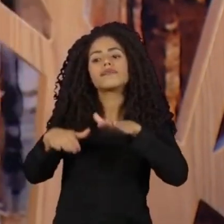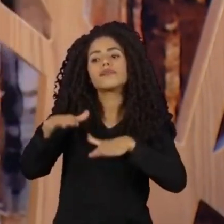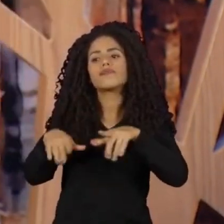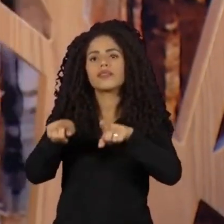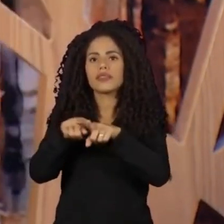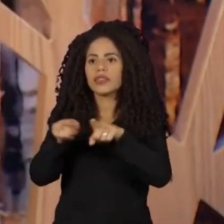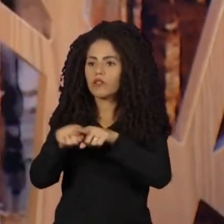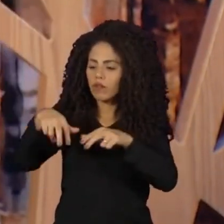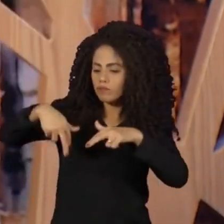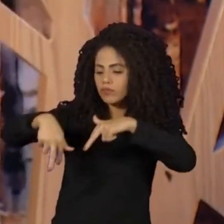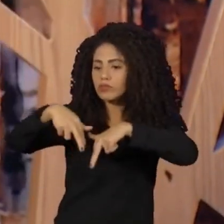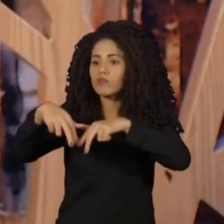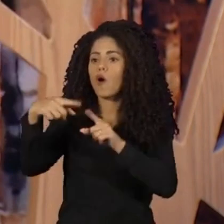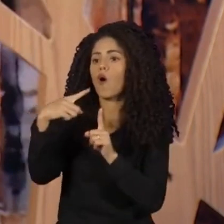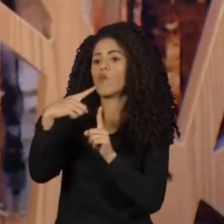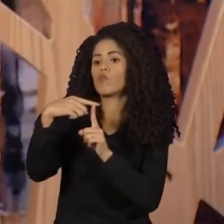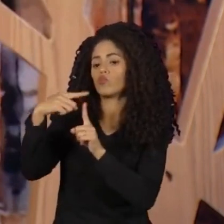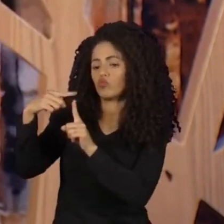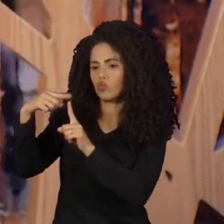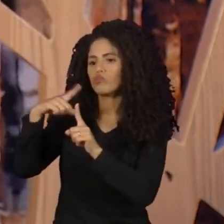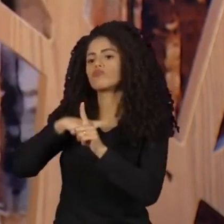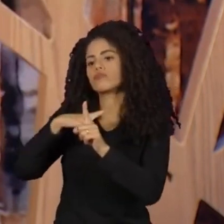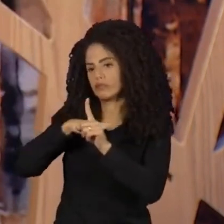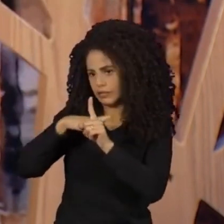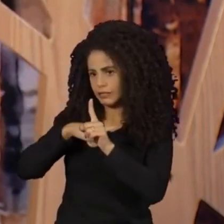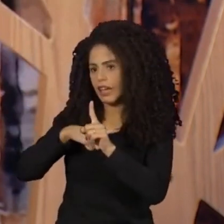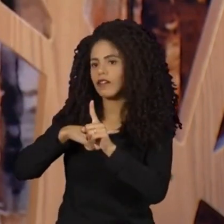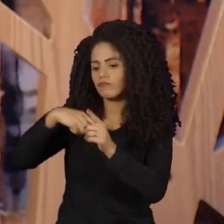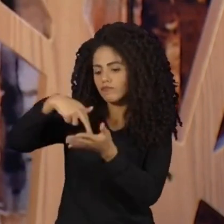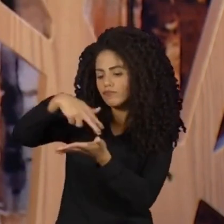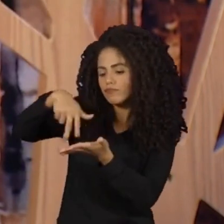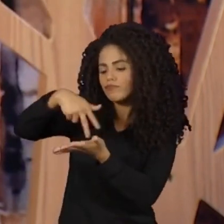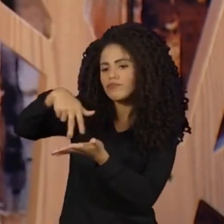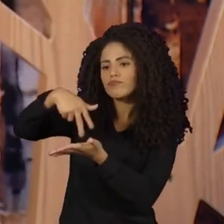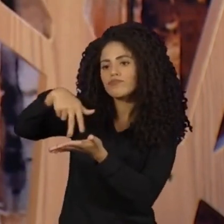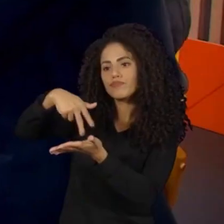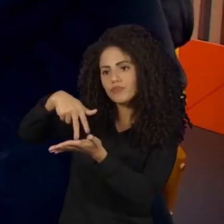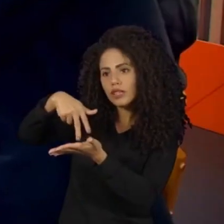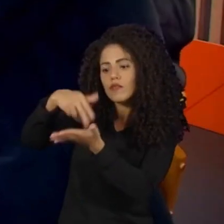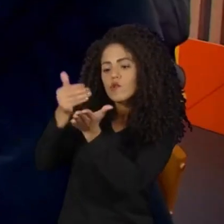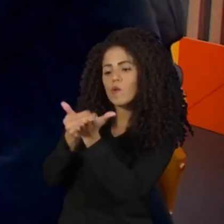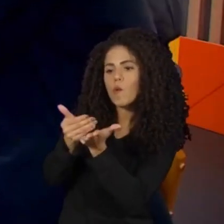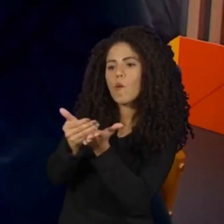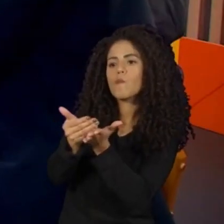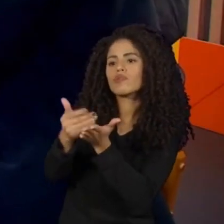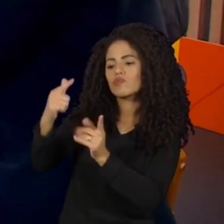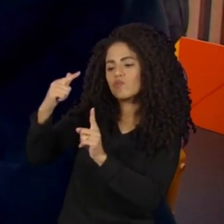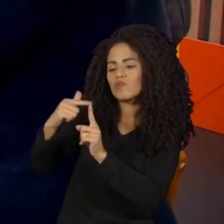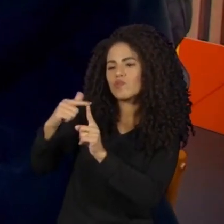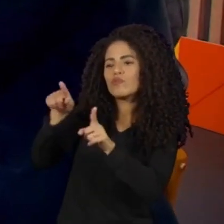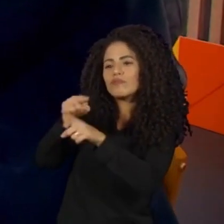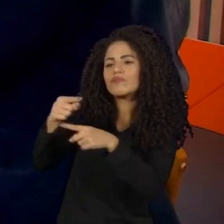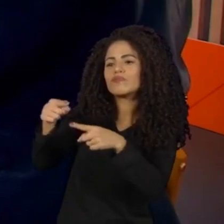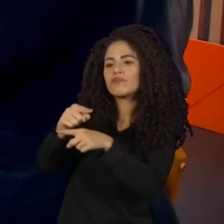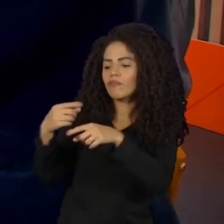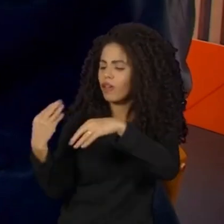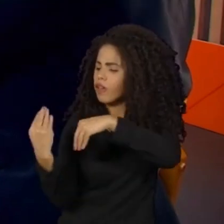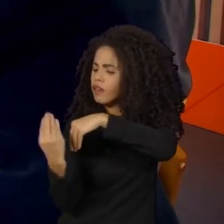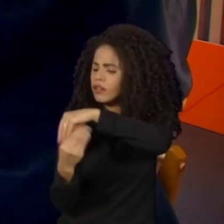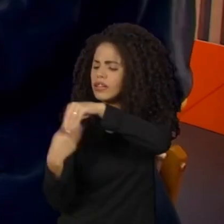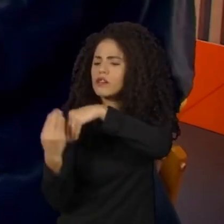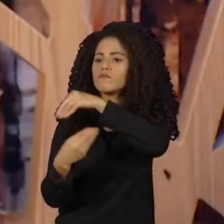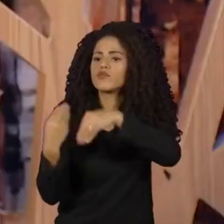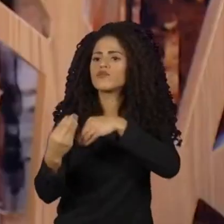esse é uma é uma das Vertentes que originou o samba rock e a mistura